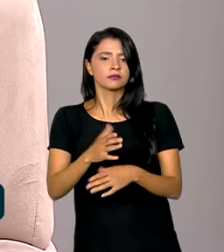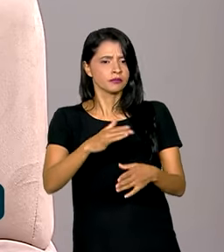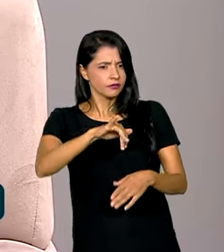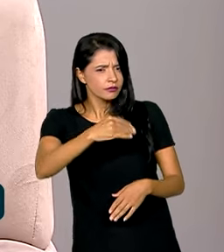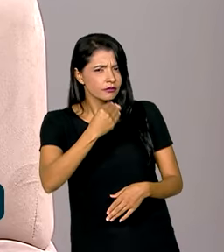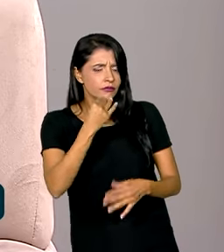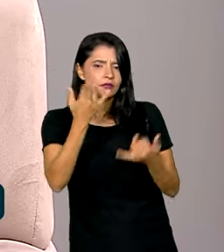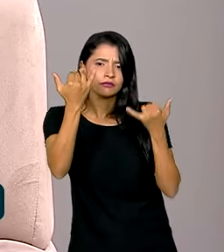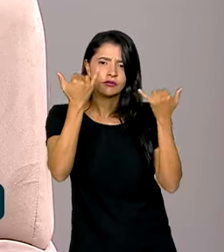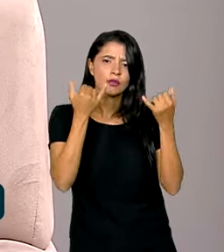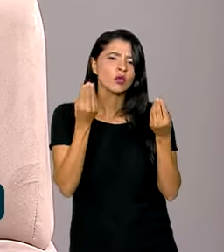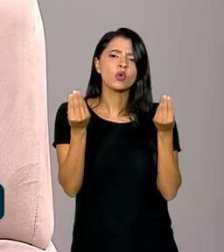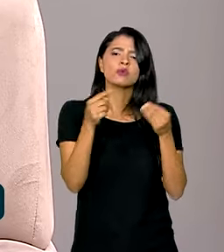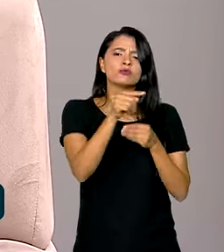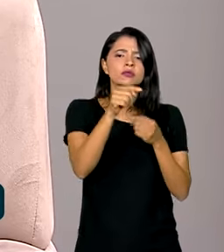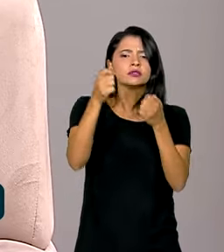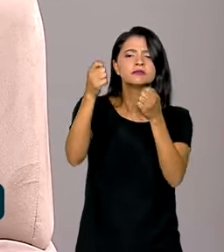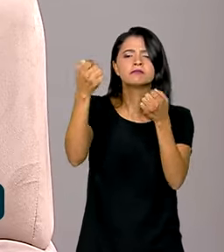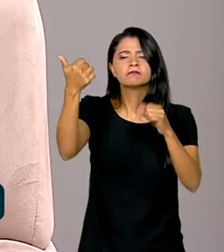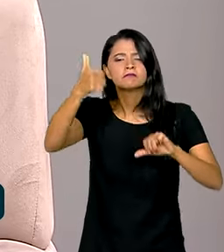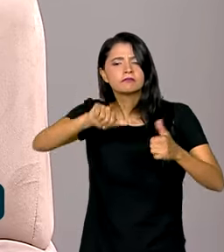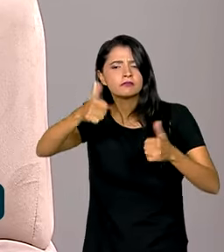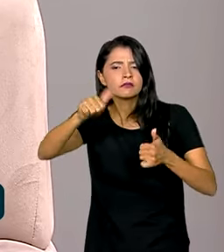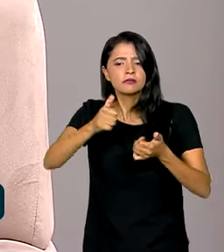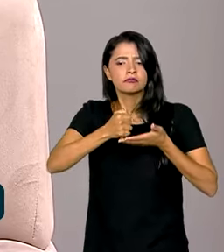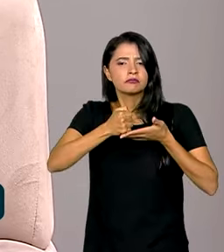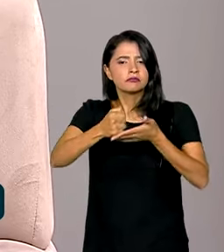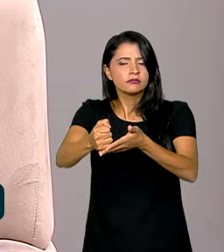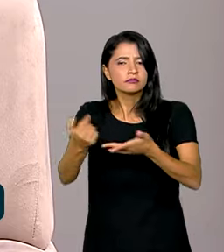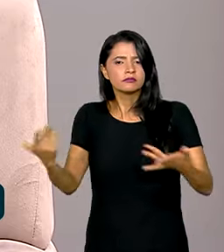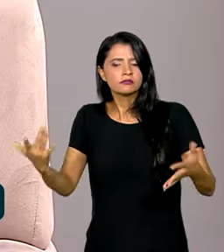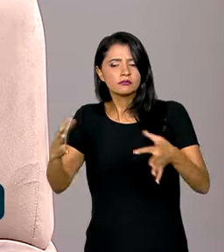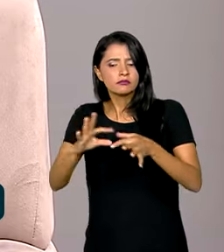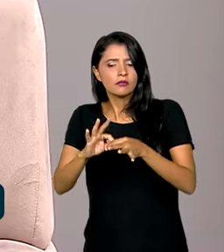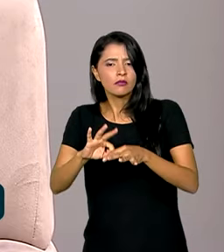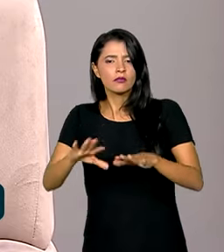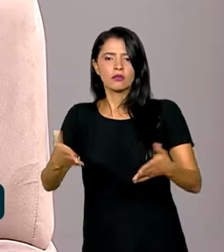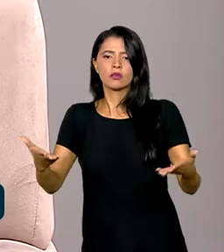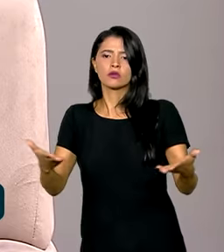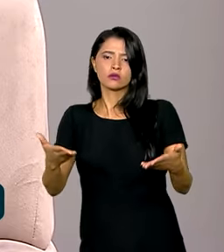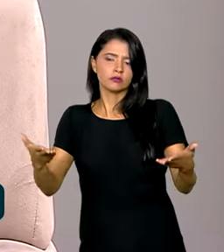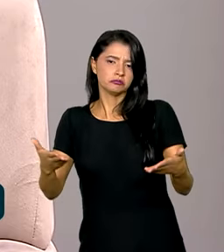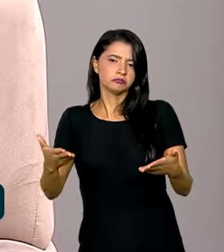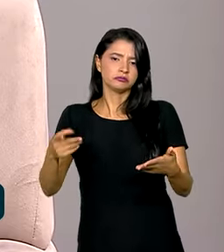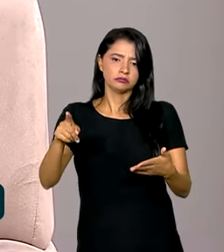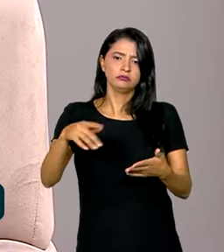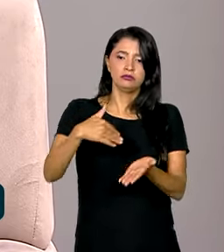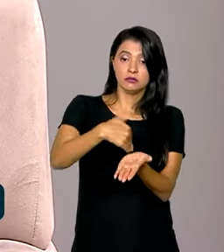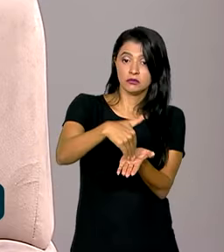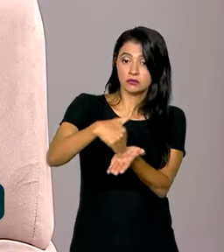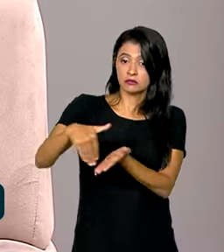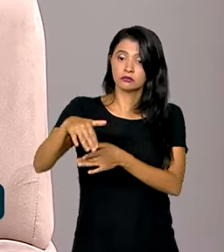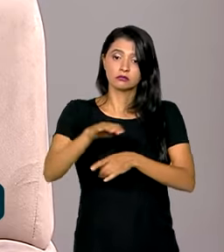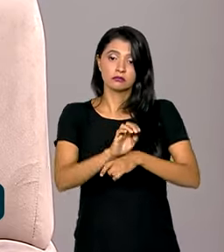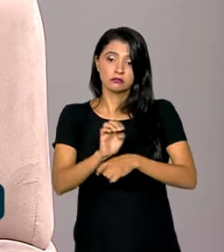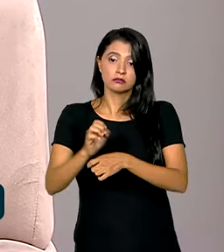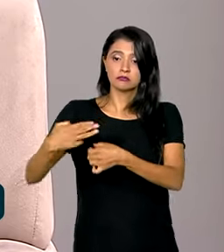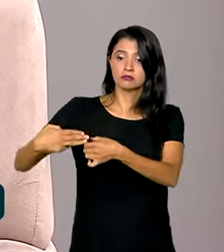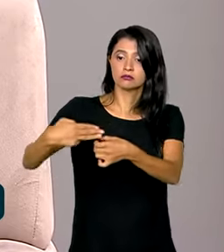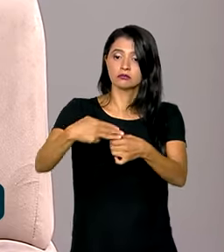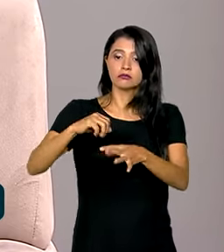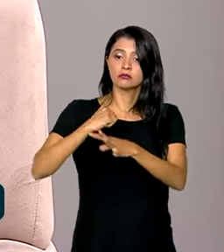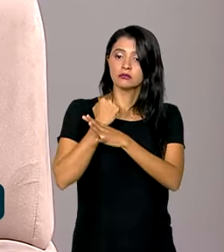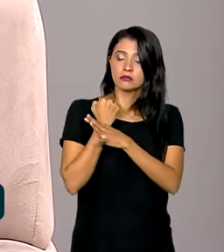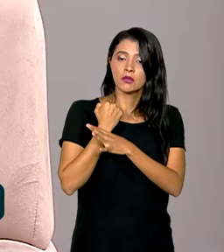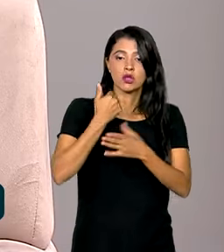informação, como é que o senhor avalia a cooperação e a integração atual de secretarias estaduais e municipais de segurança